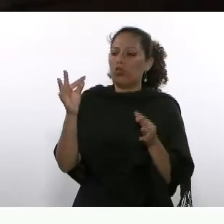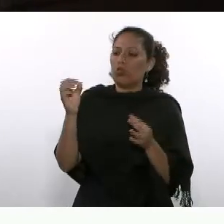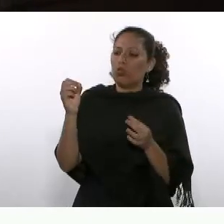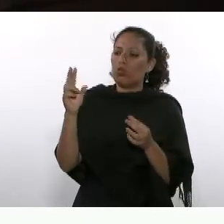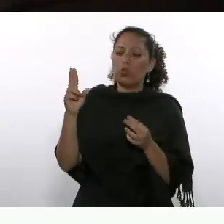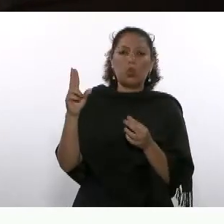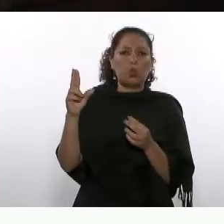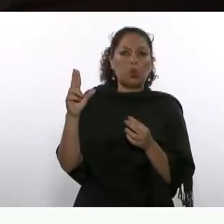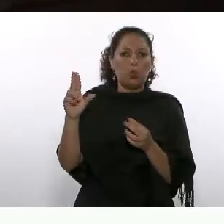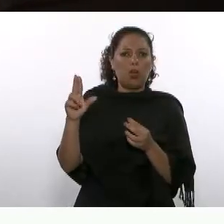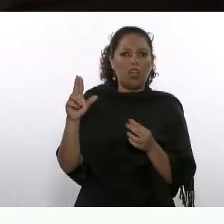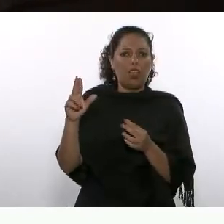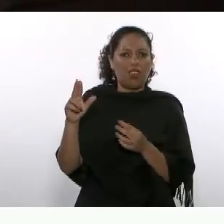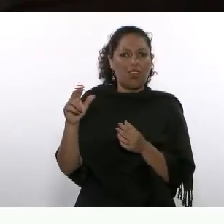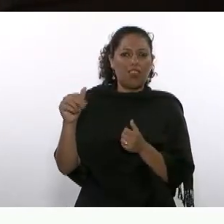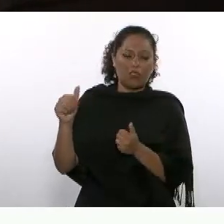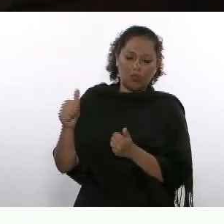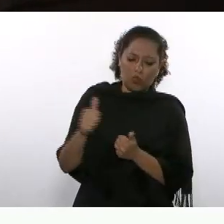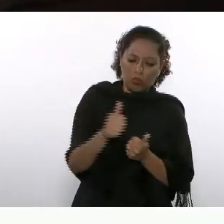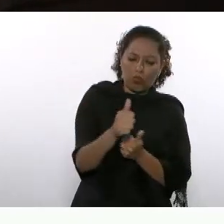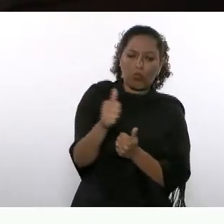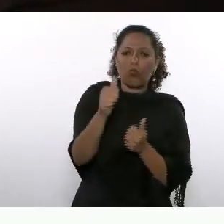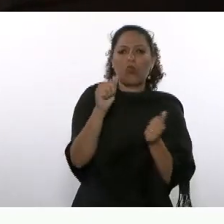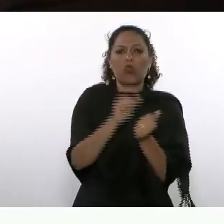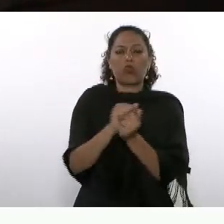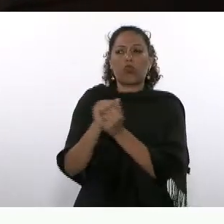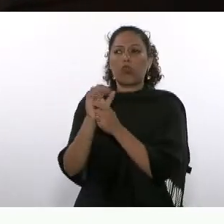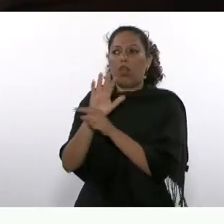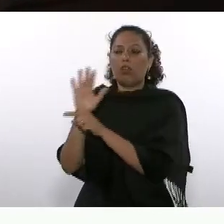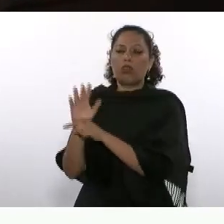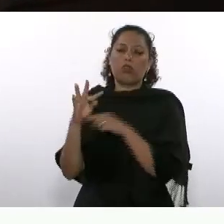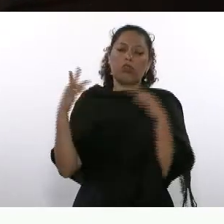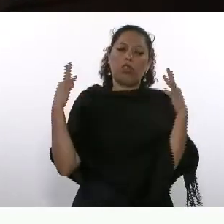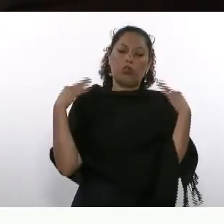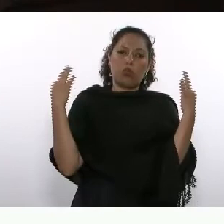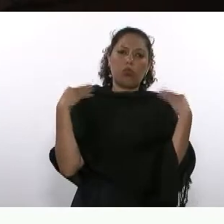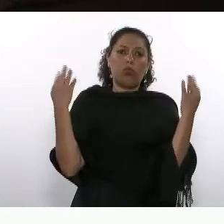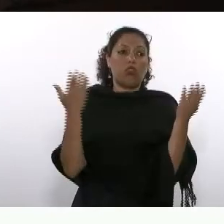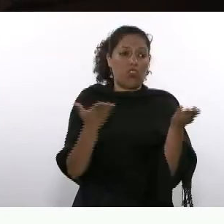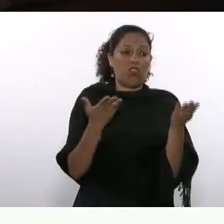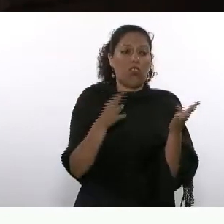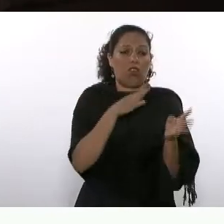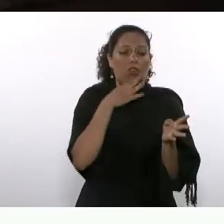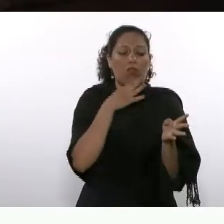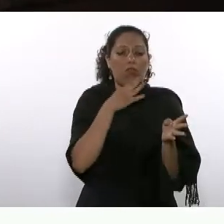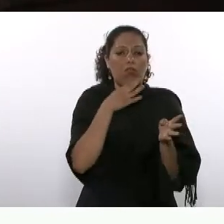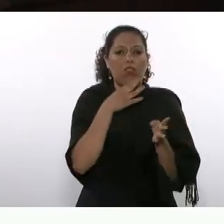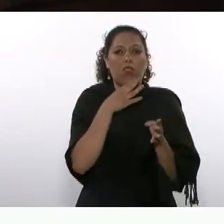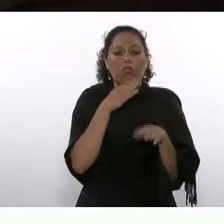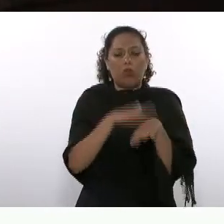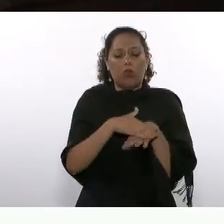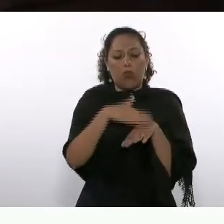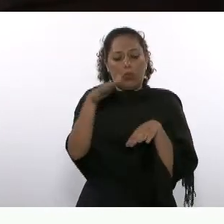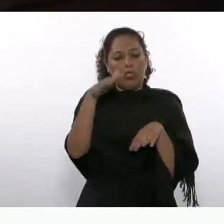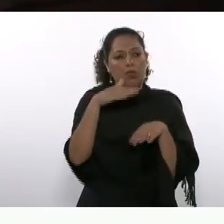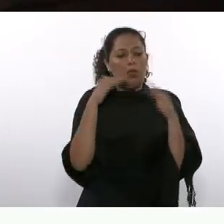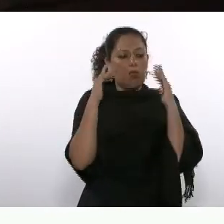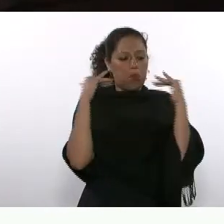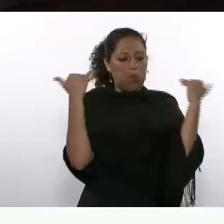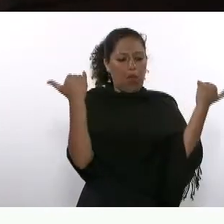toda a experiência em si para o turista, né, que chega no Rio de Janeiro e quer conhecer o principal